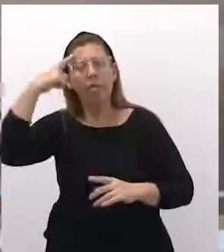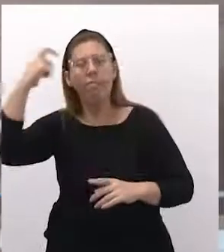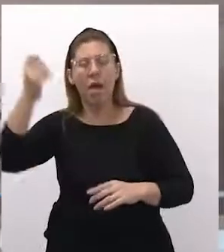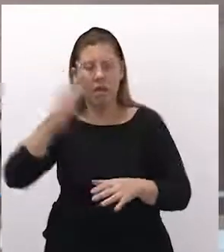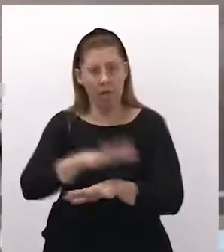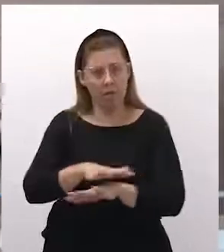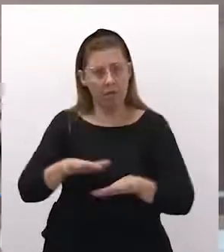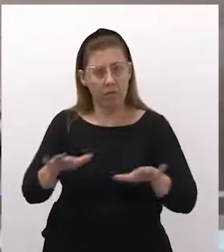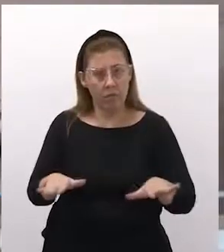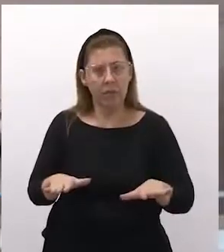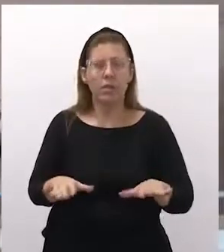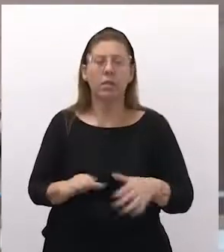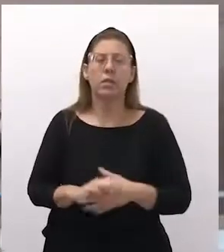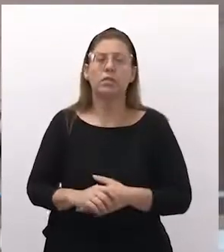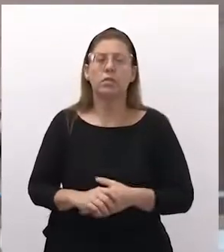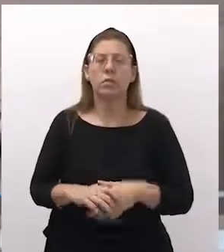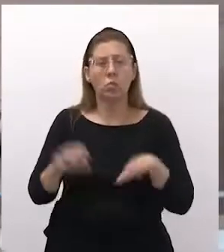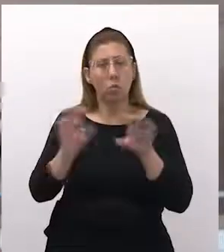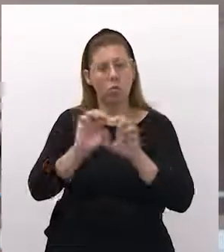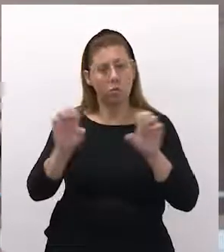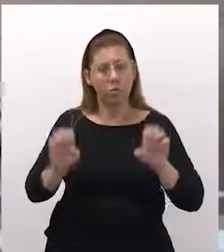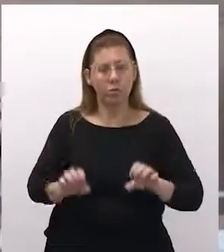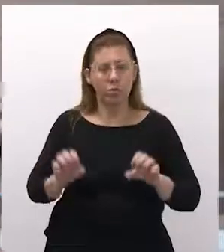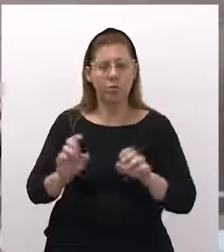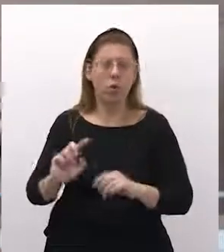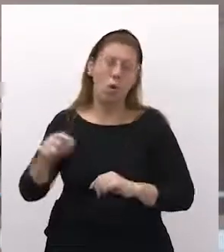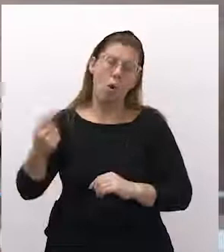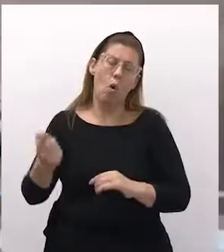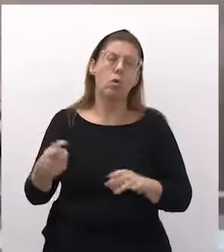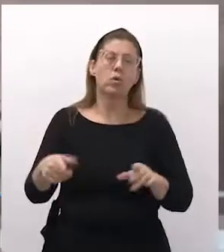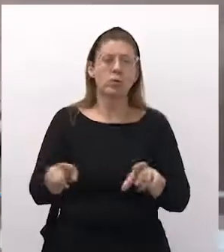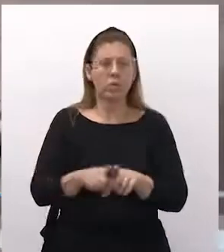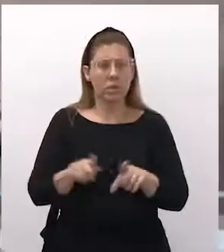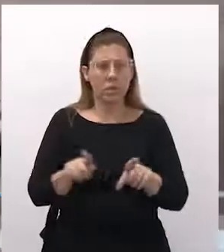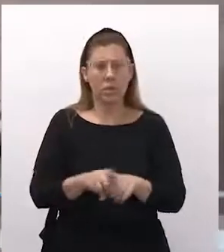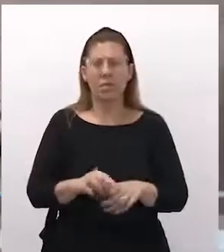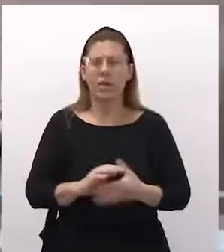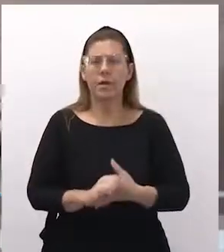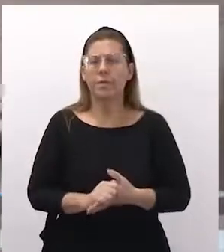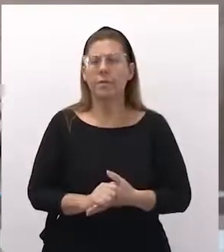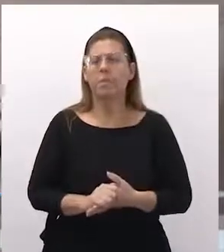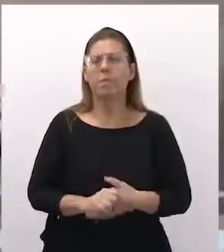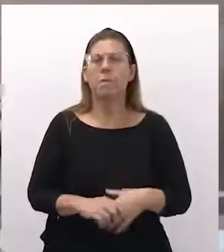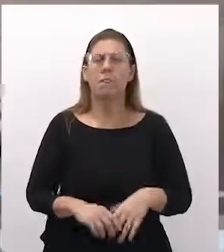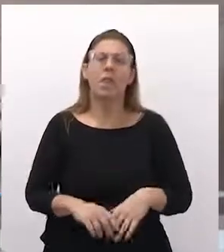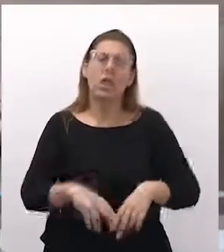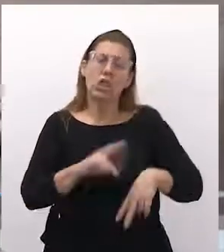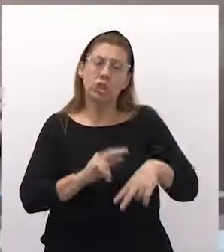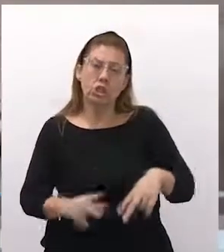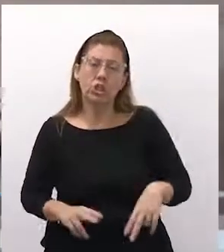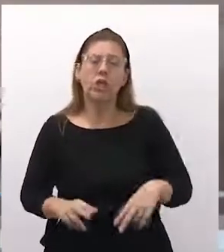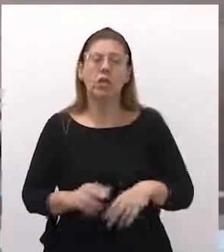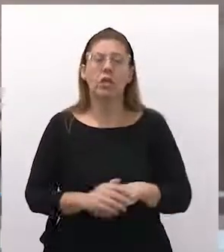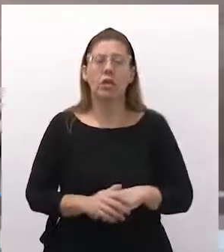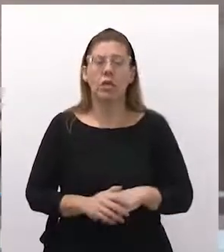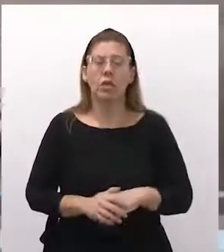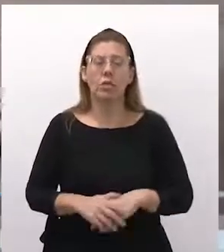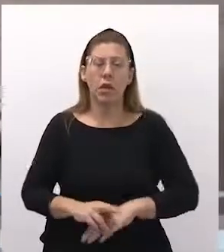infância como categoria estrutural, como outros marcadores que a gente tem que são mais conhecidos, como gênero, raça,